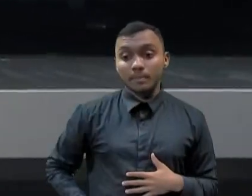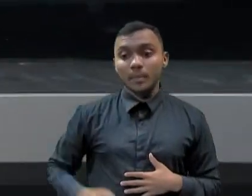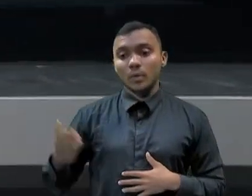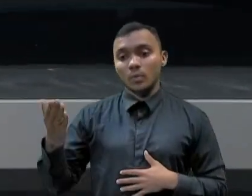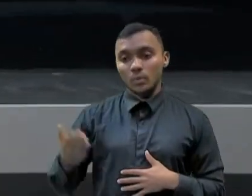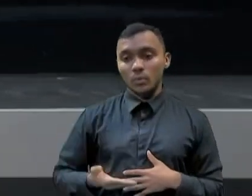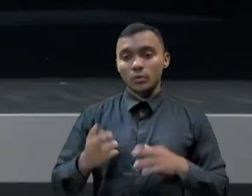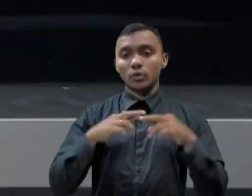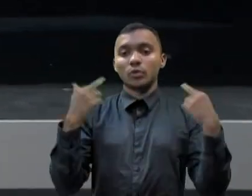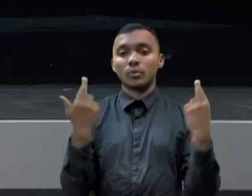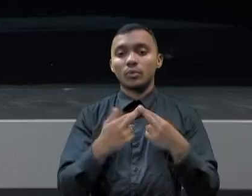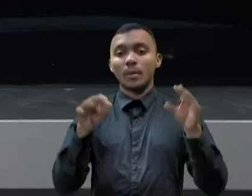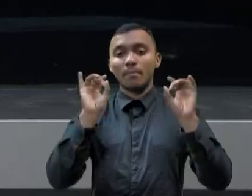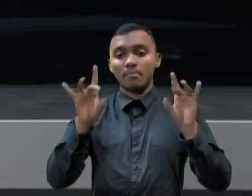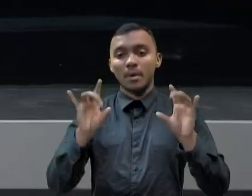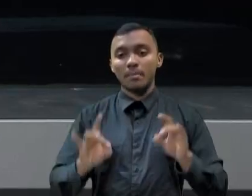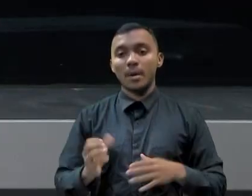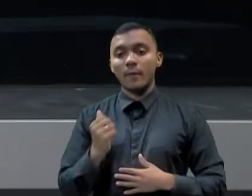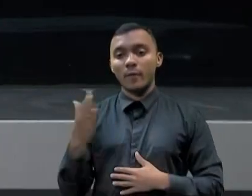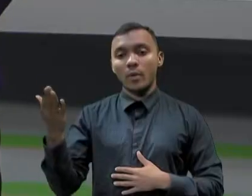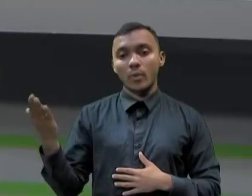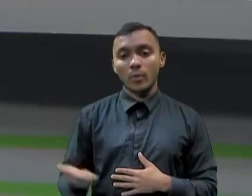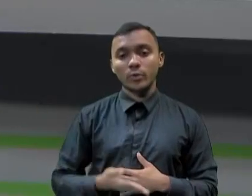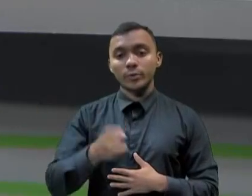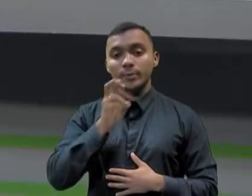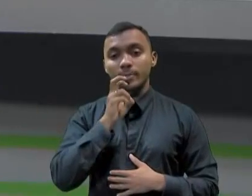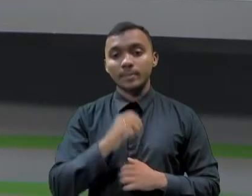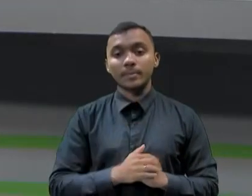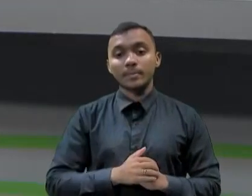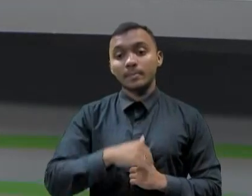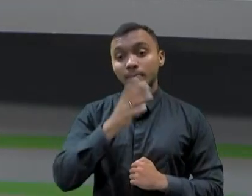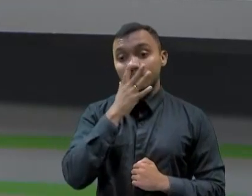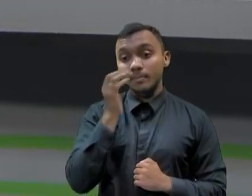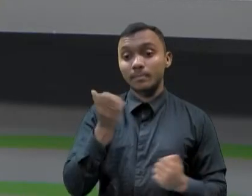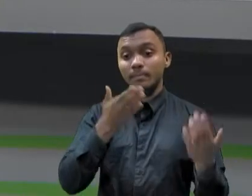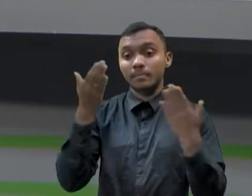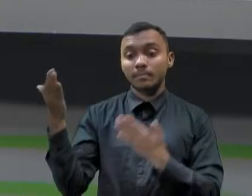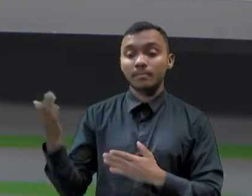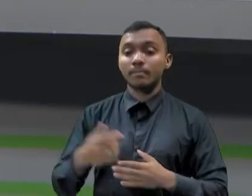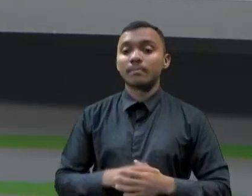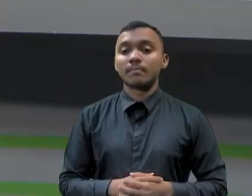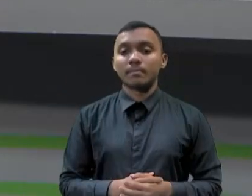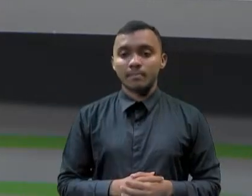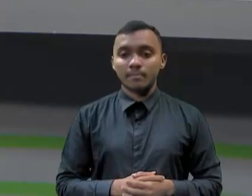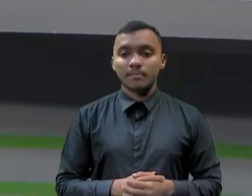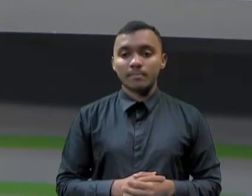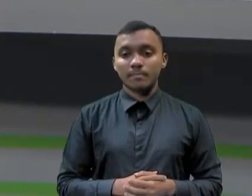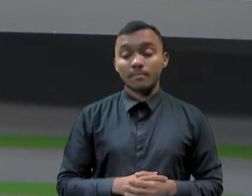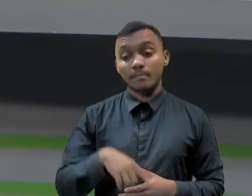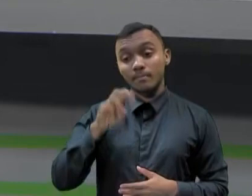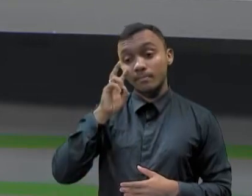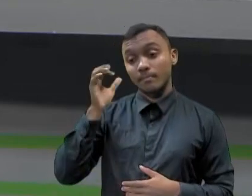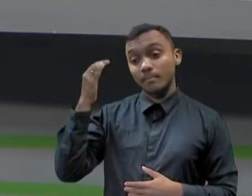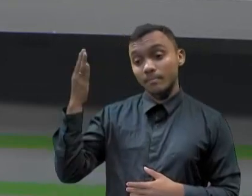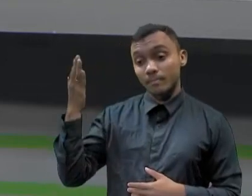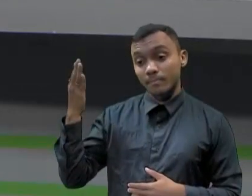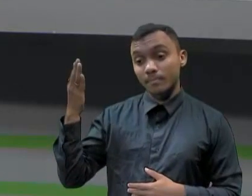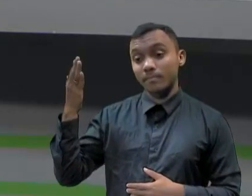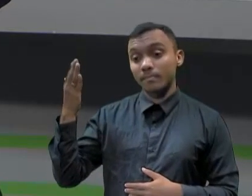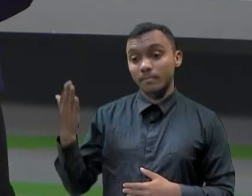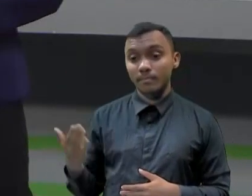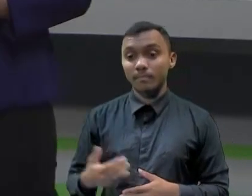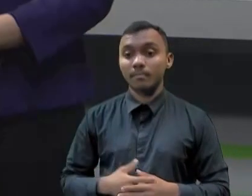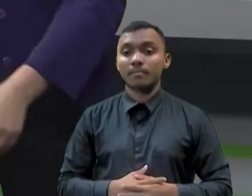ordinária desta quinta-feira. Vamos conferir juntos na reportagem de Tiago Norões. As imagens são de